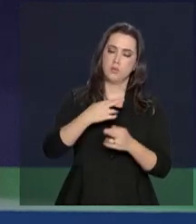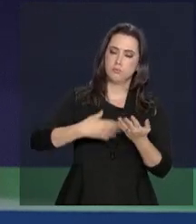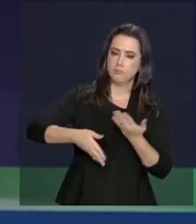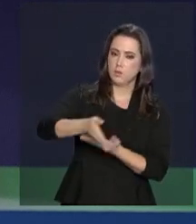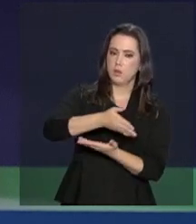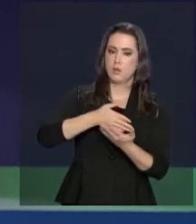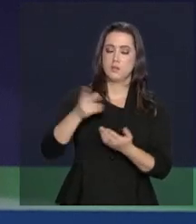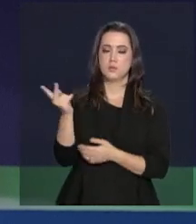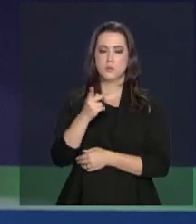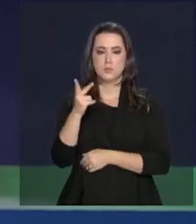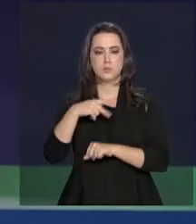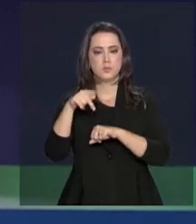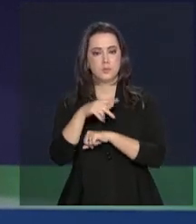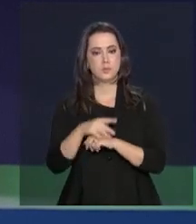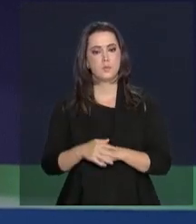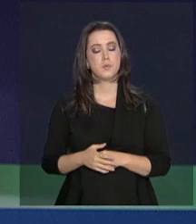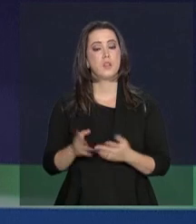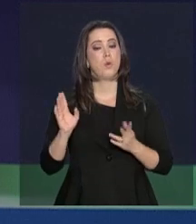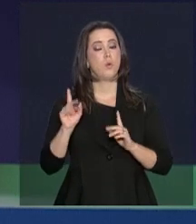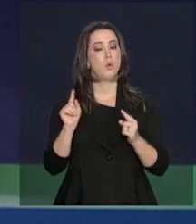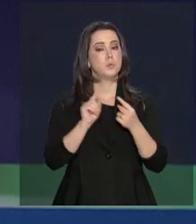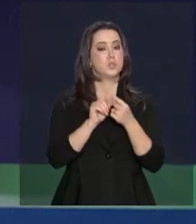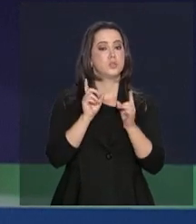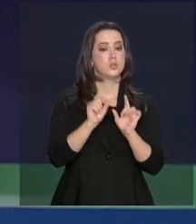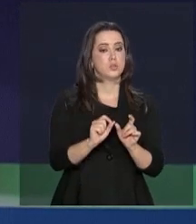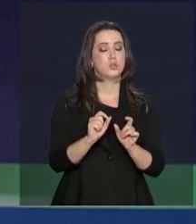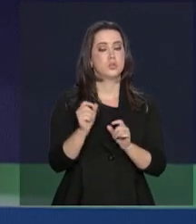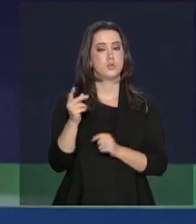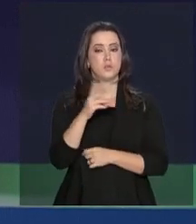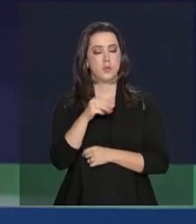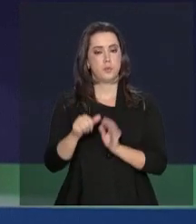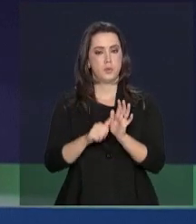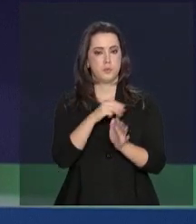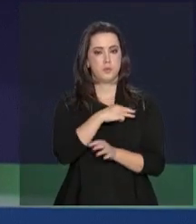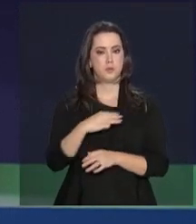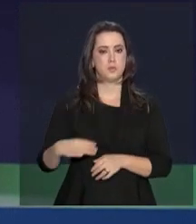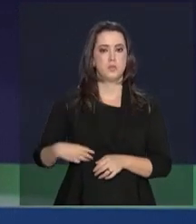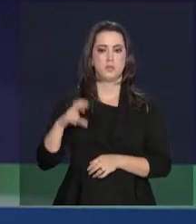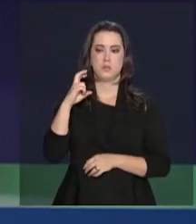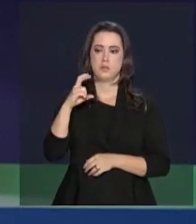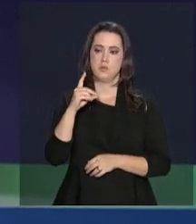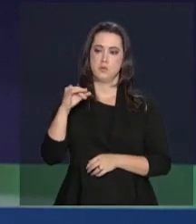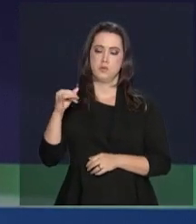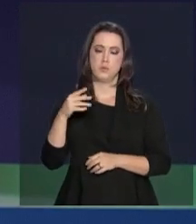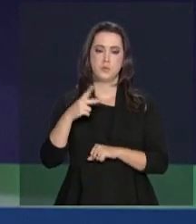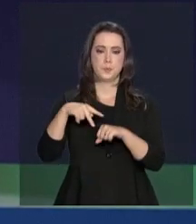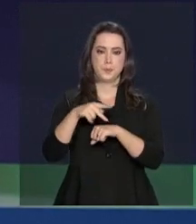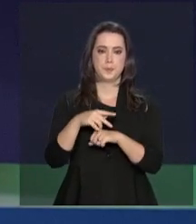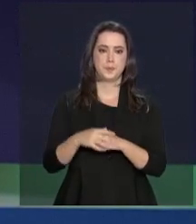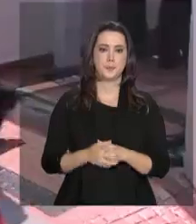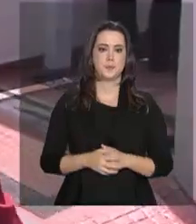entre Israel e Brasil. A previsão é de que Netanyahu permaneça 5 dias no país.